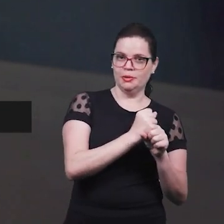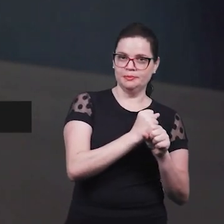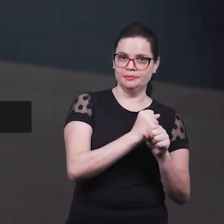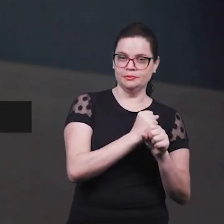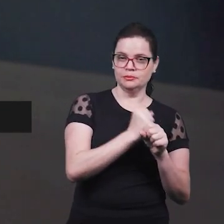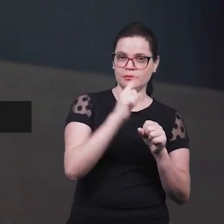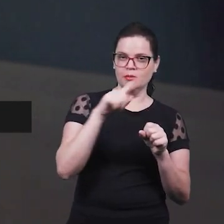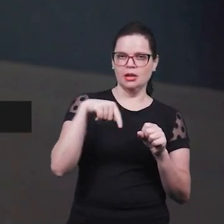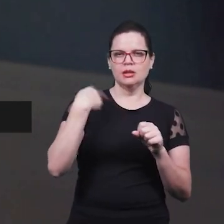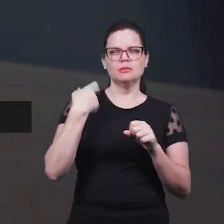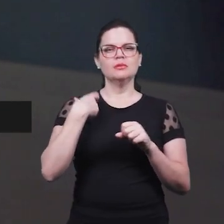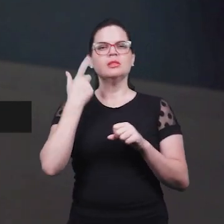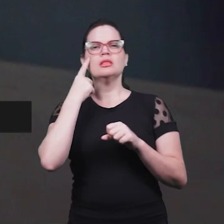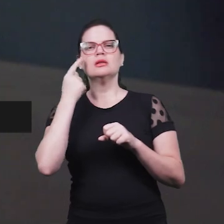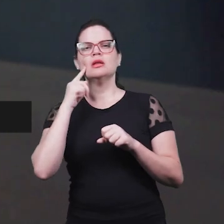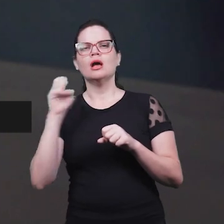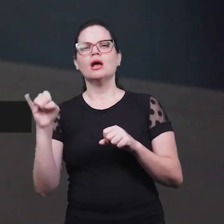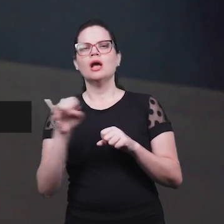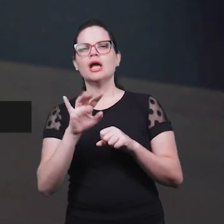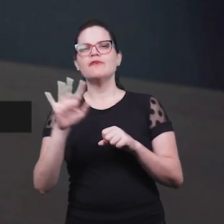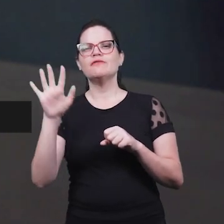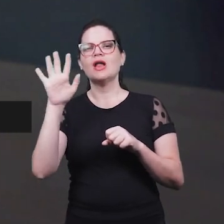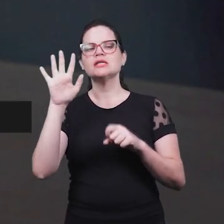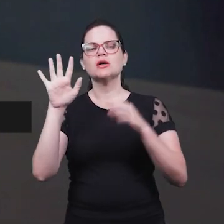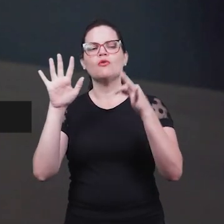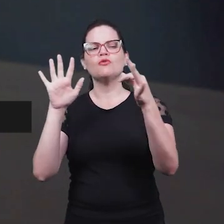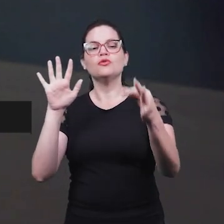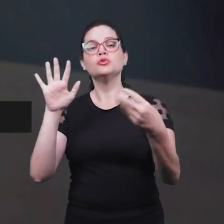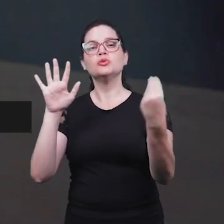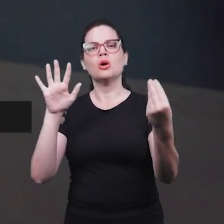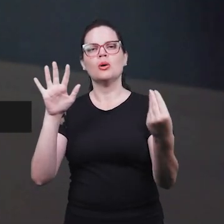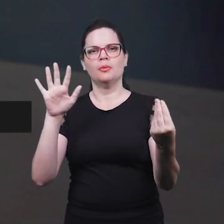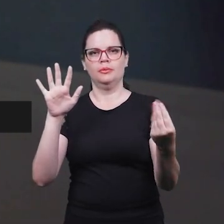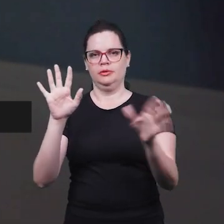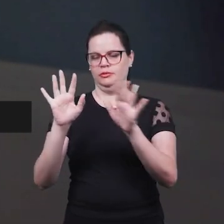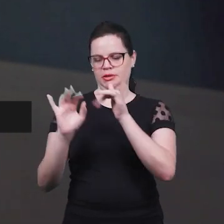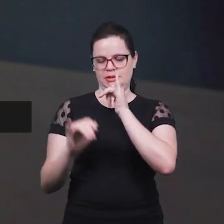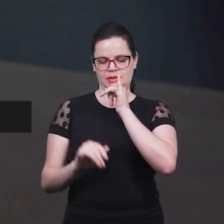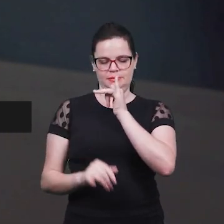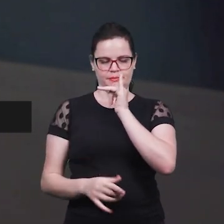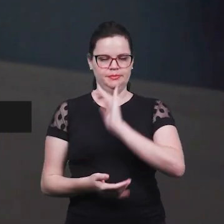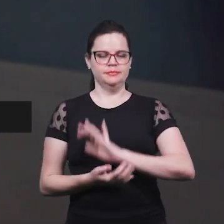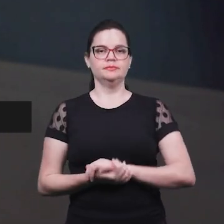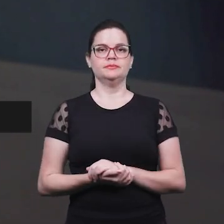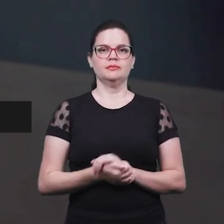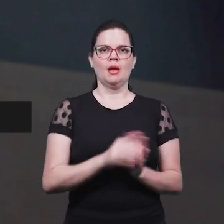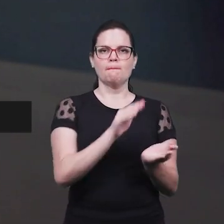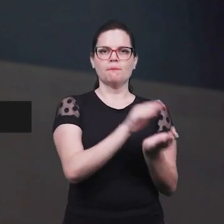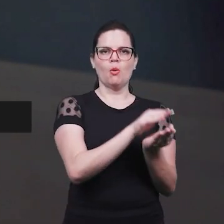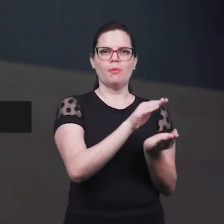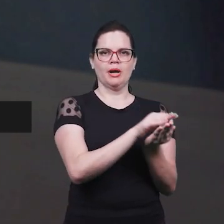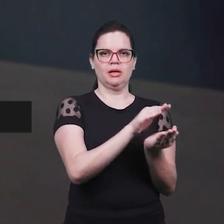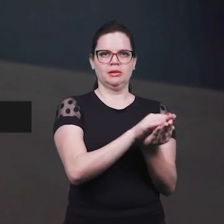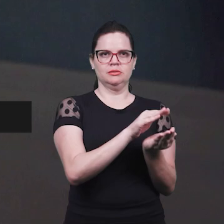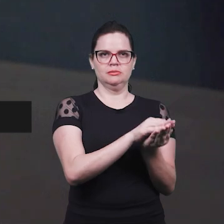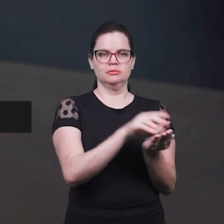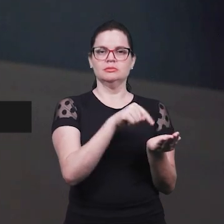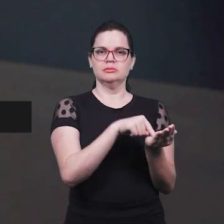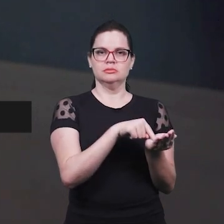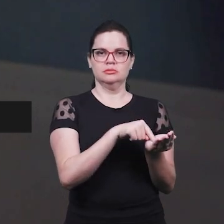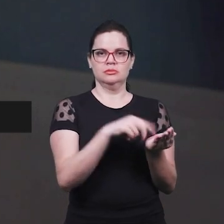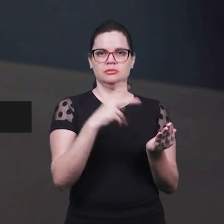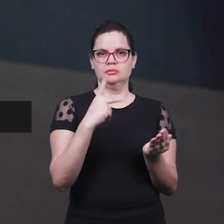Procurar entender qual é a inflação que está sendo projetada para aquele período. Eu vou citar um exemplo. A poupança, que é